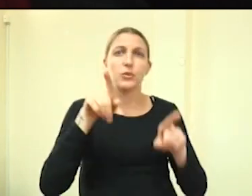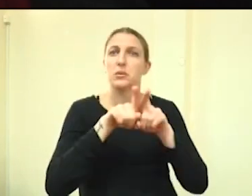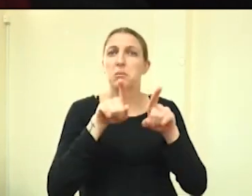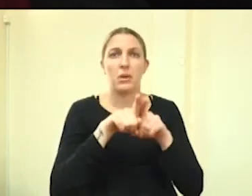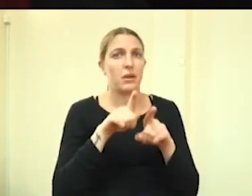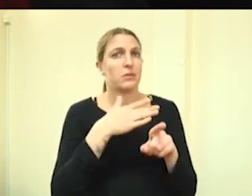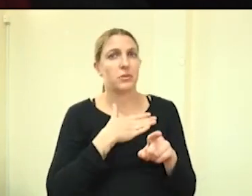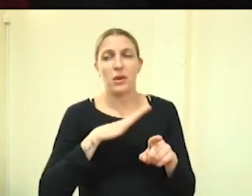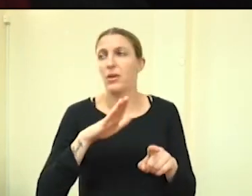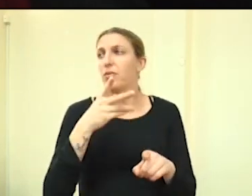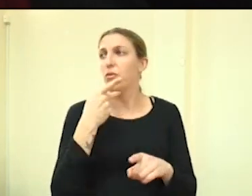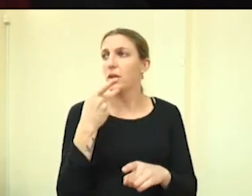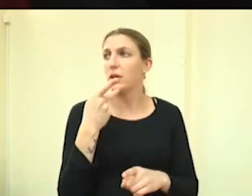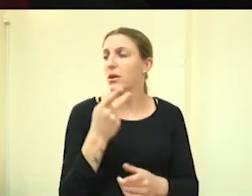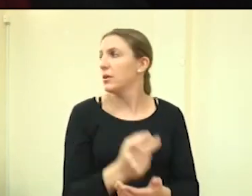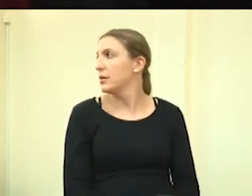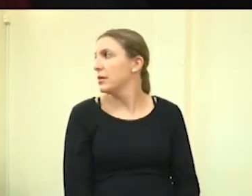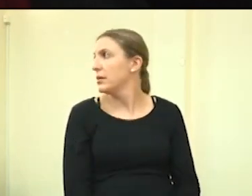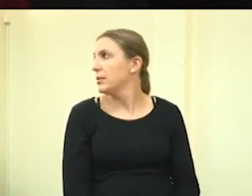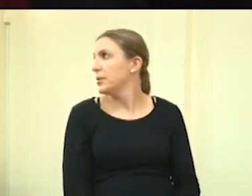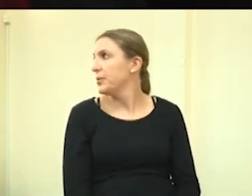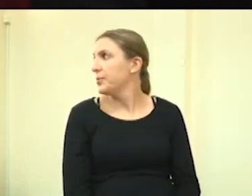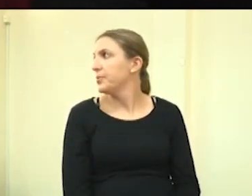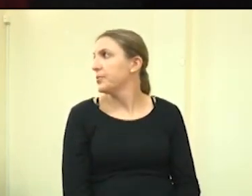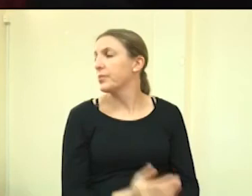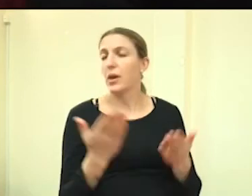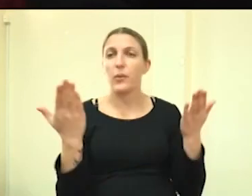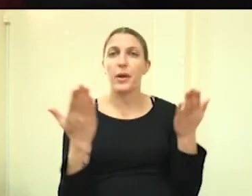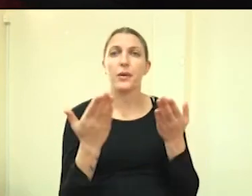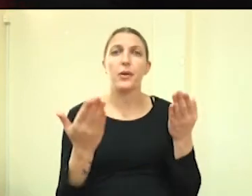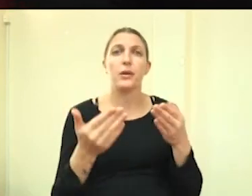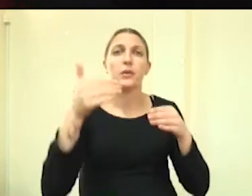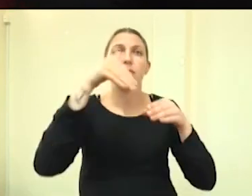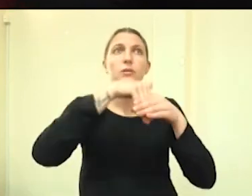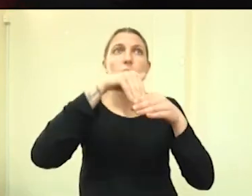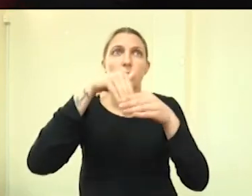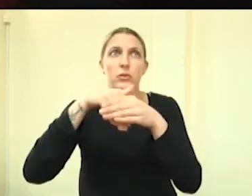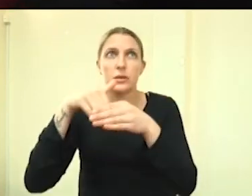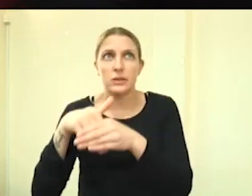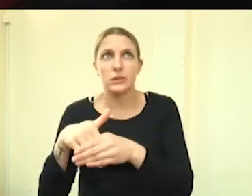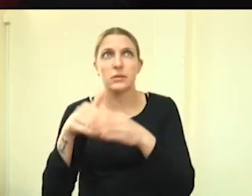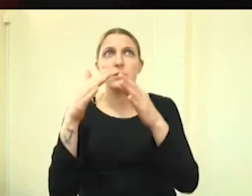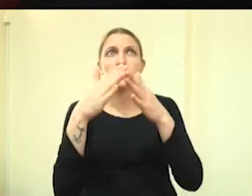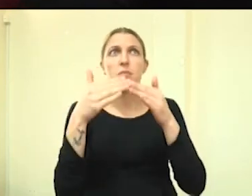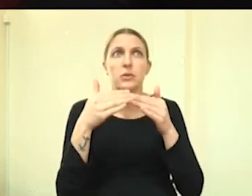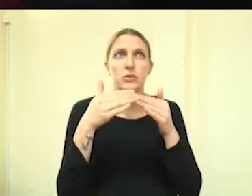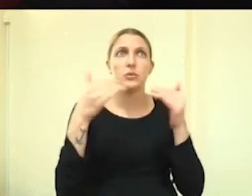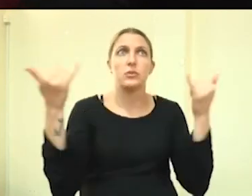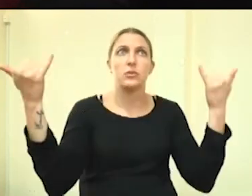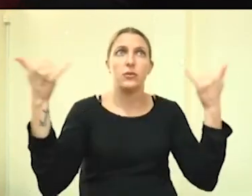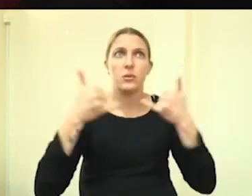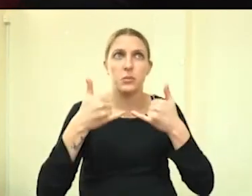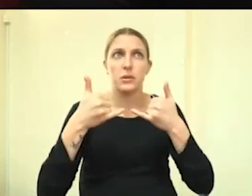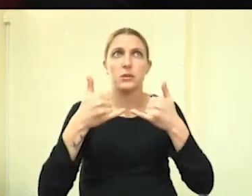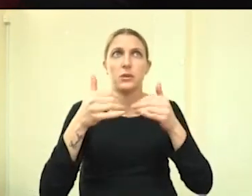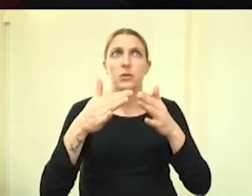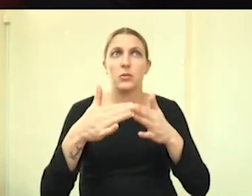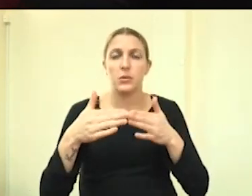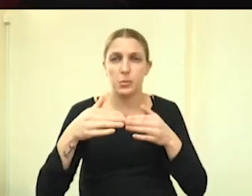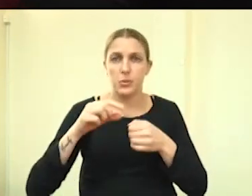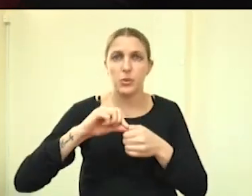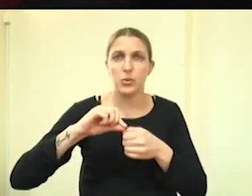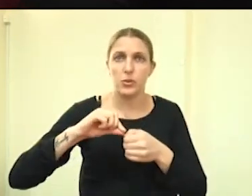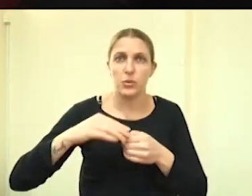palavra. Vamos então proceder à votação do pedido de informação e dos pedidos de providências pelo sistema eletrônico.